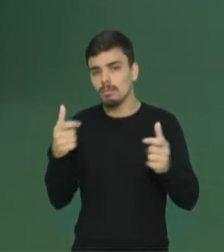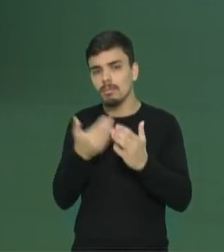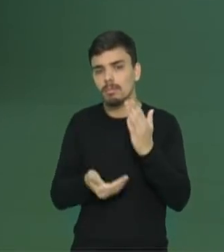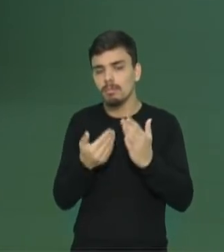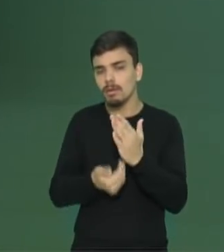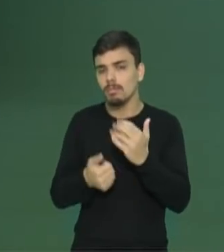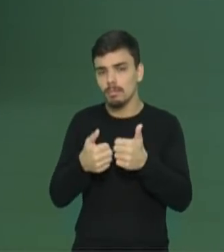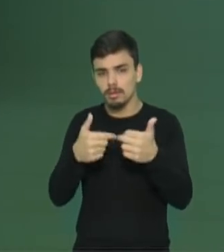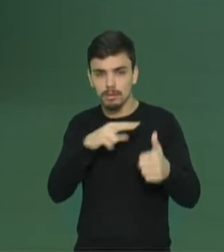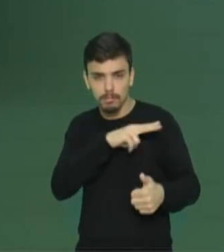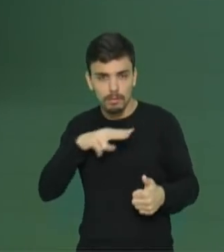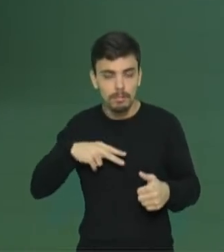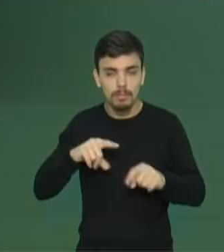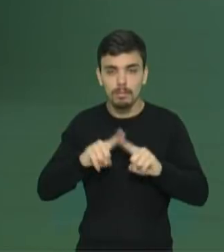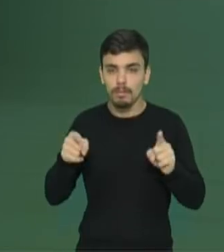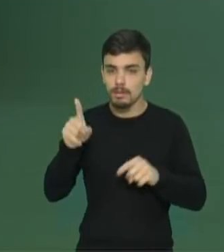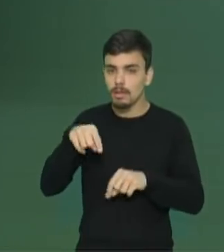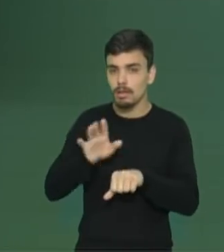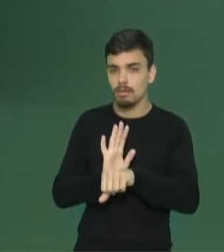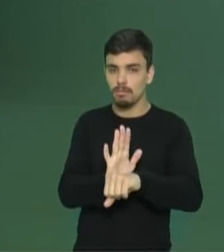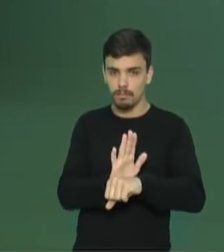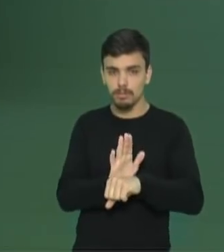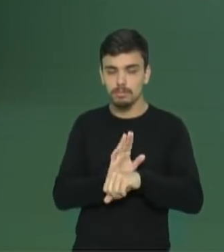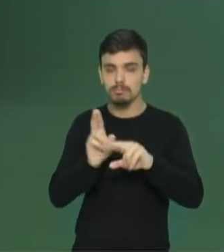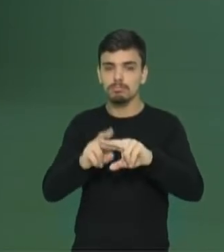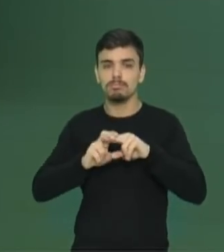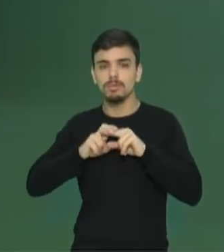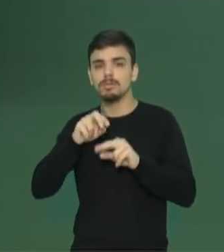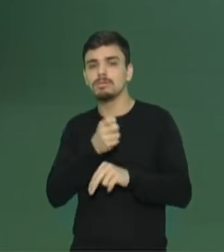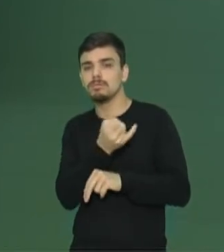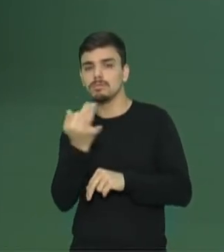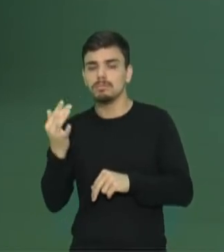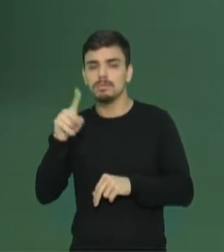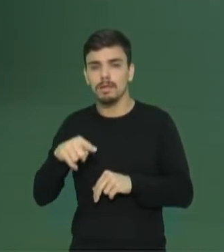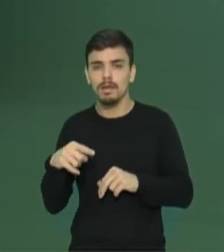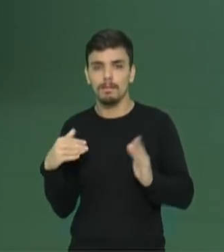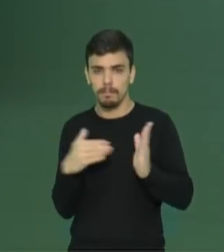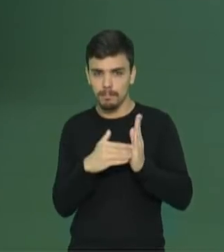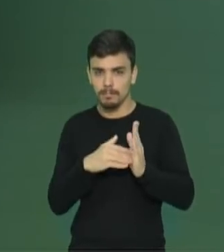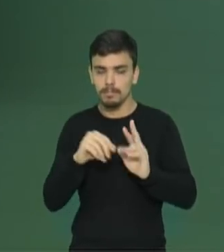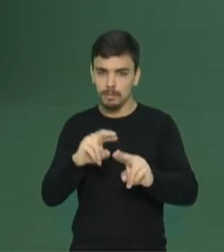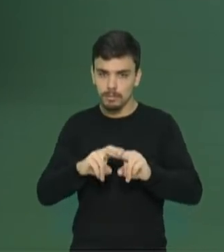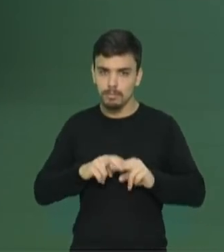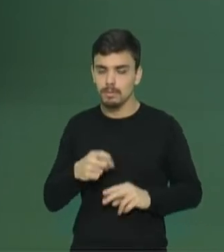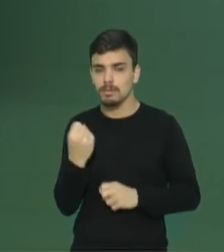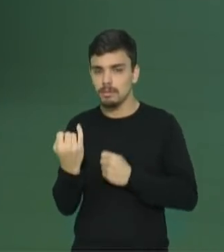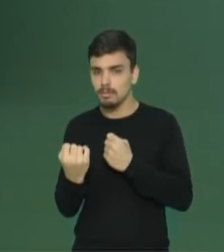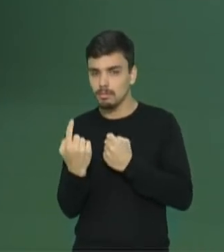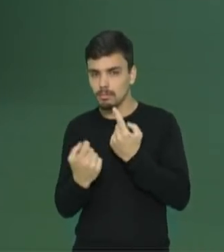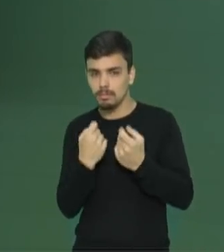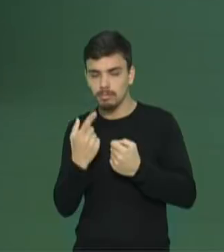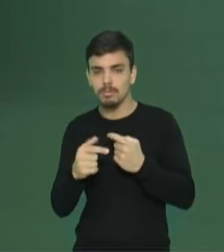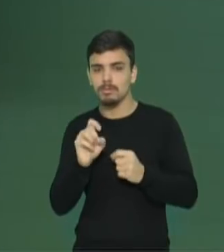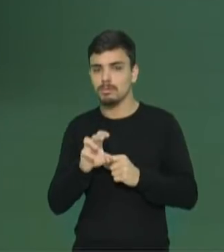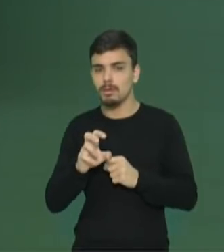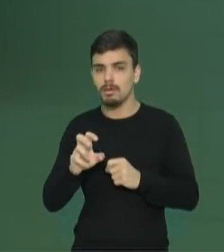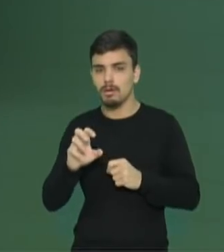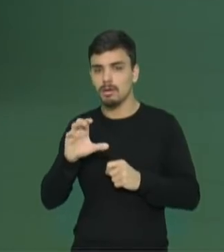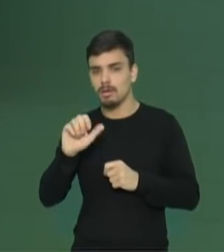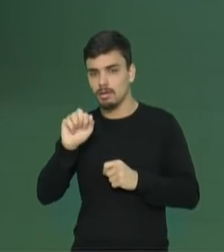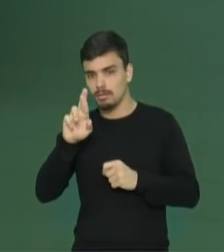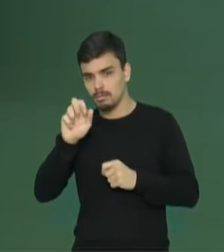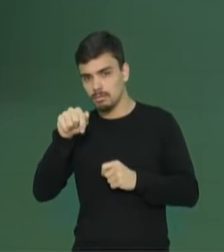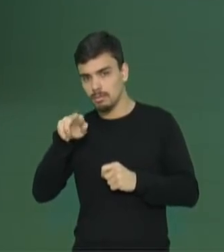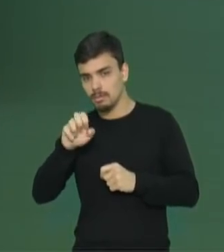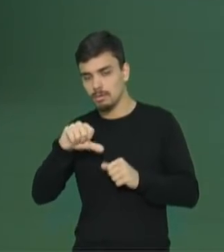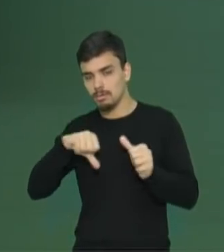nutrientes, mas é uma estratégia de defesa. Então, para ele, o número de mudas é ilimitado. Porém, tem algumas espécies de caranguejos que só fazem 3 mudas durante a